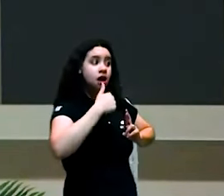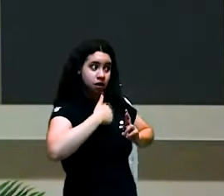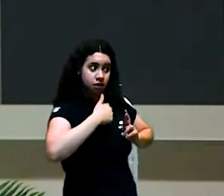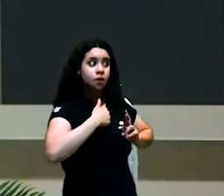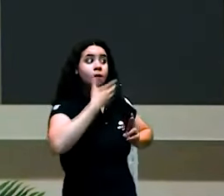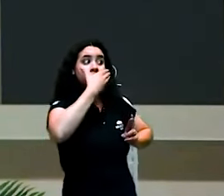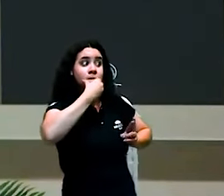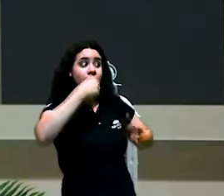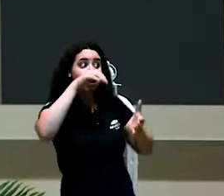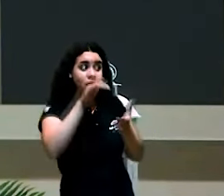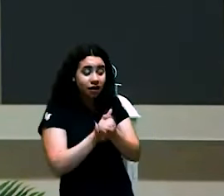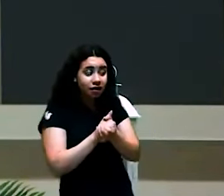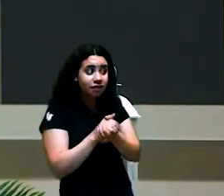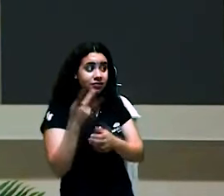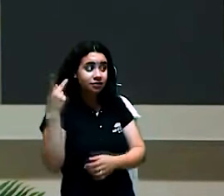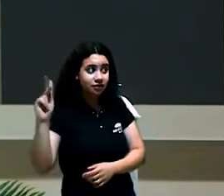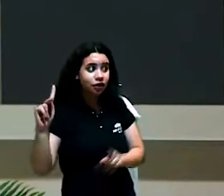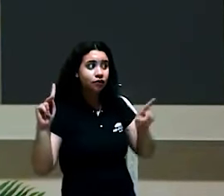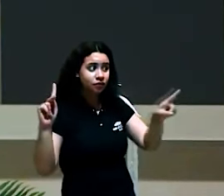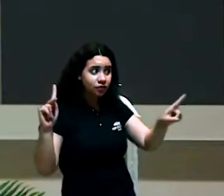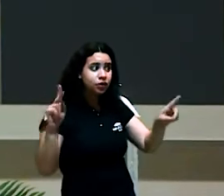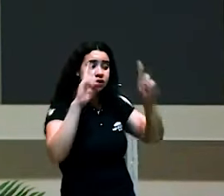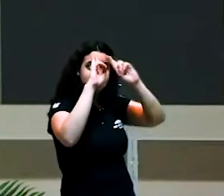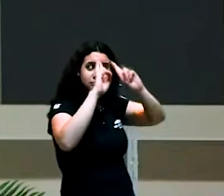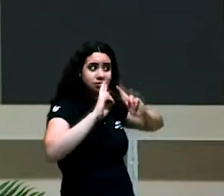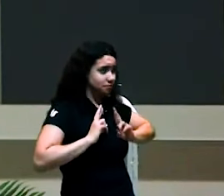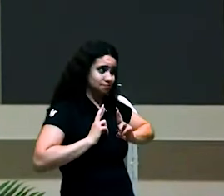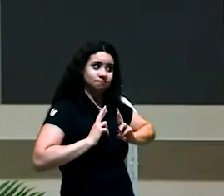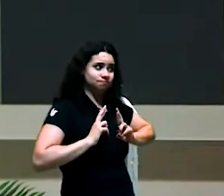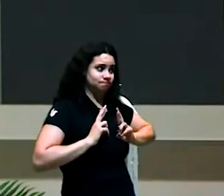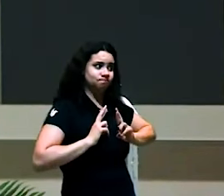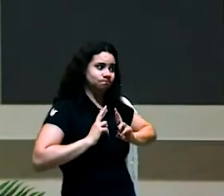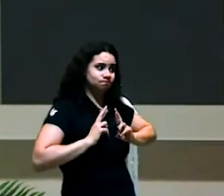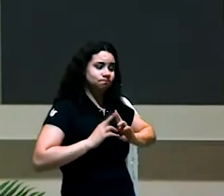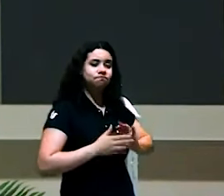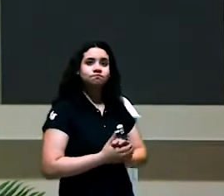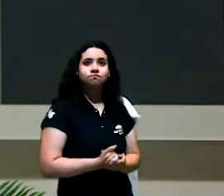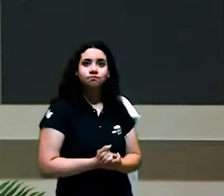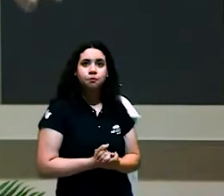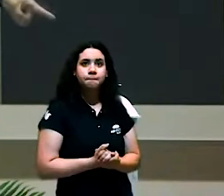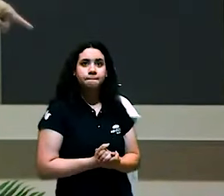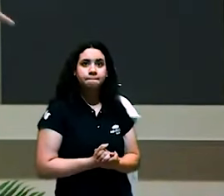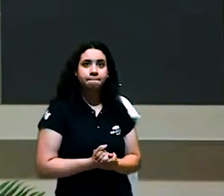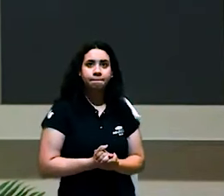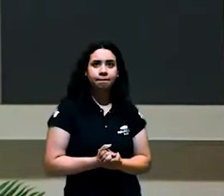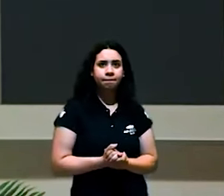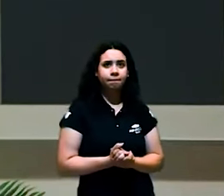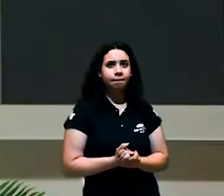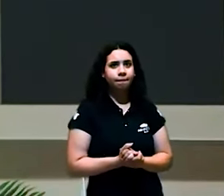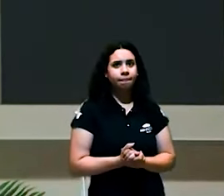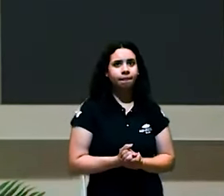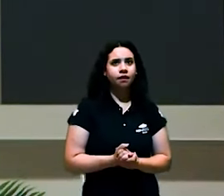dormindo, sono as 2 da madrugada. E quase disse, tu me tá enchendo já. E tu agora eu saio para fora e tu fica